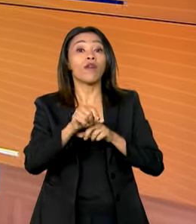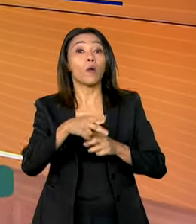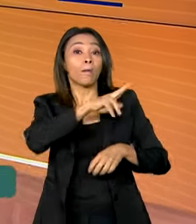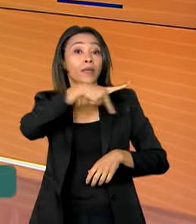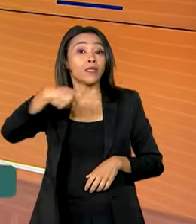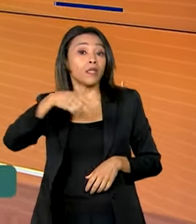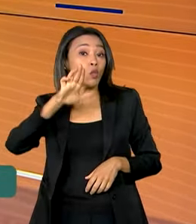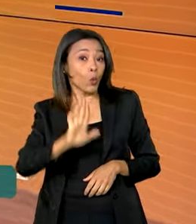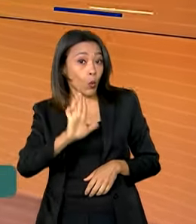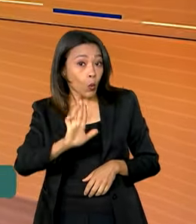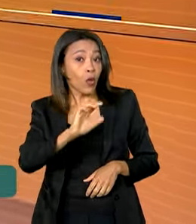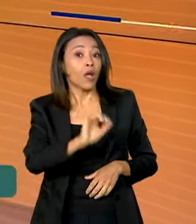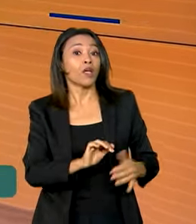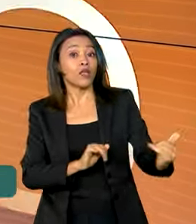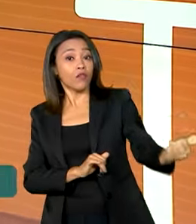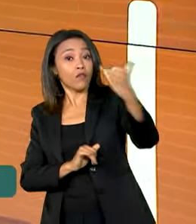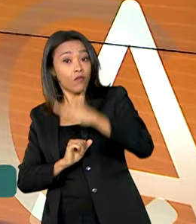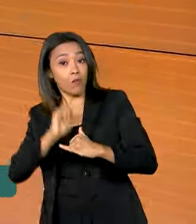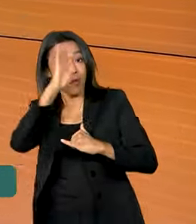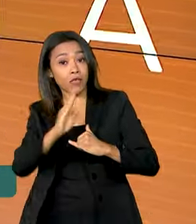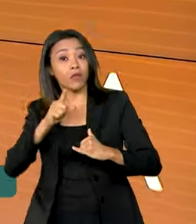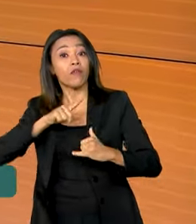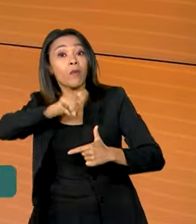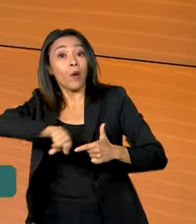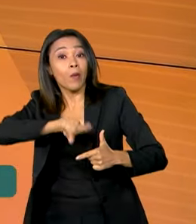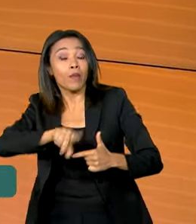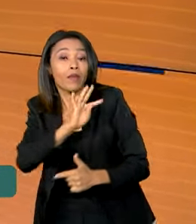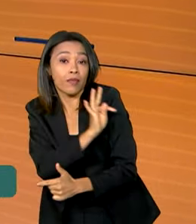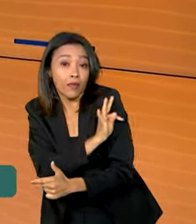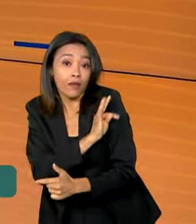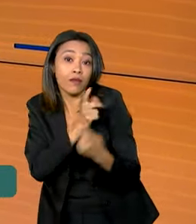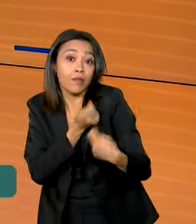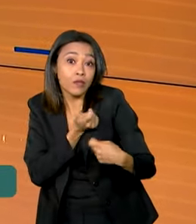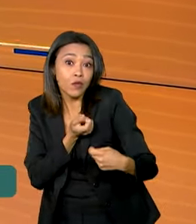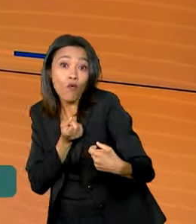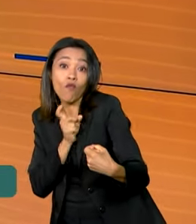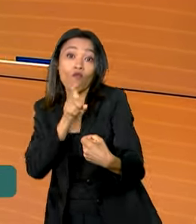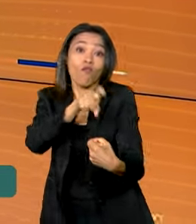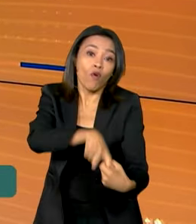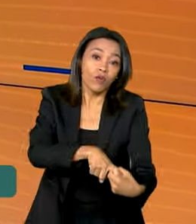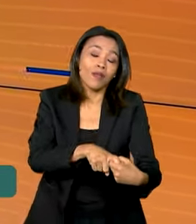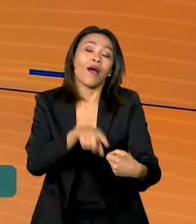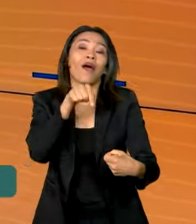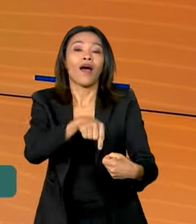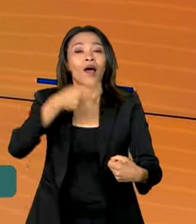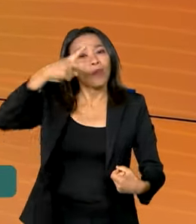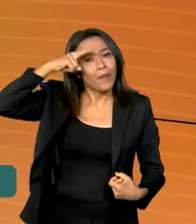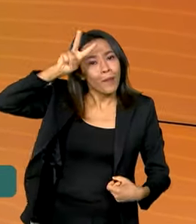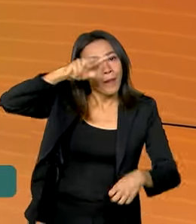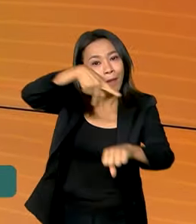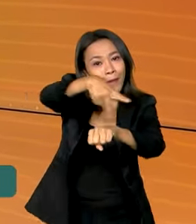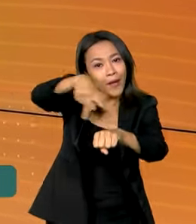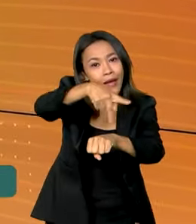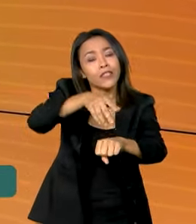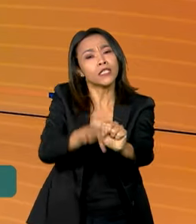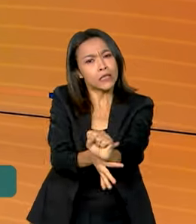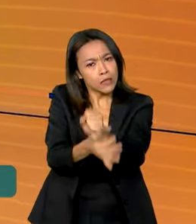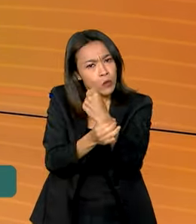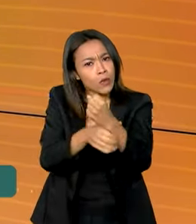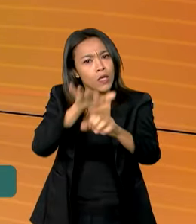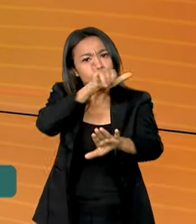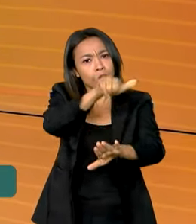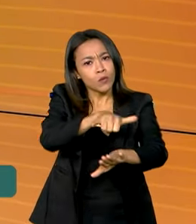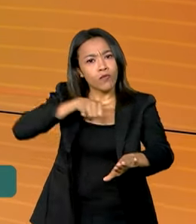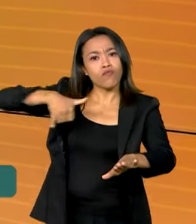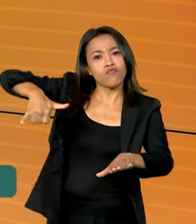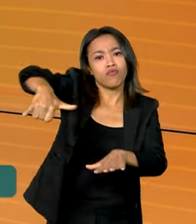Brasil apresentou problemas técnicos e teve que retornar à Cidade do México Onde pousou com segurança depois de sobrevoar